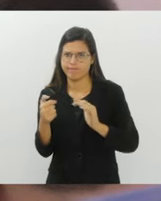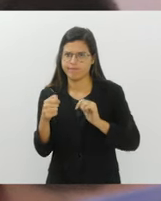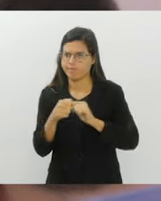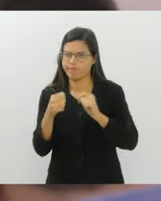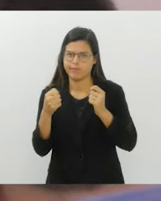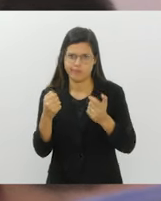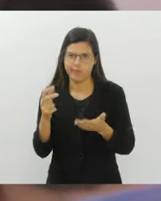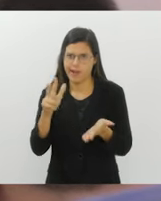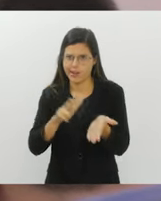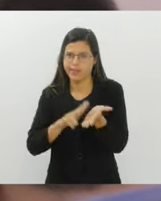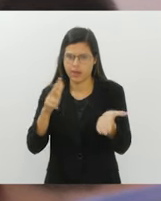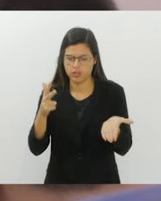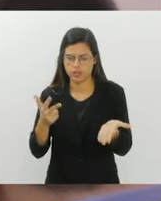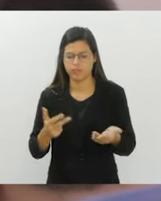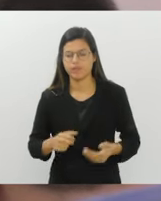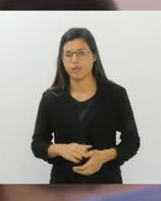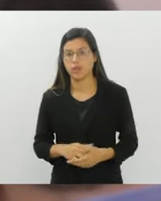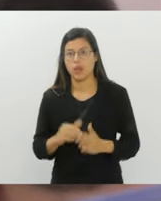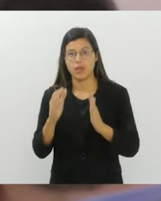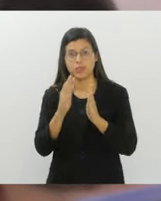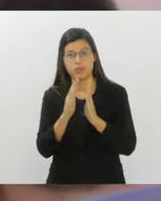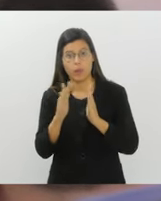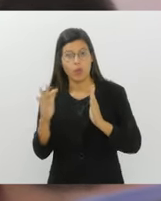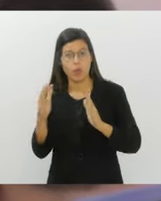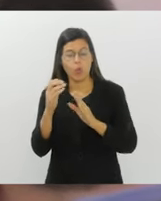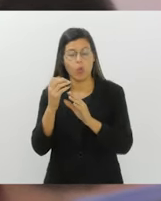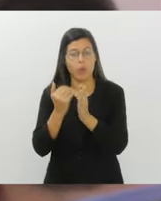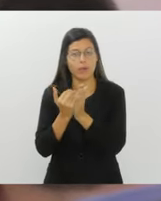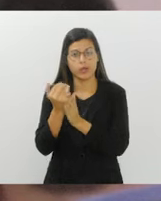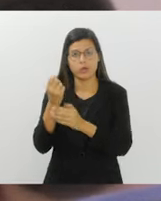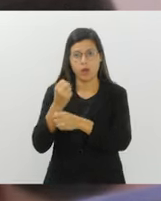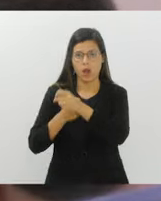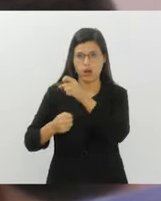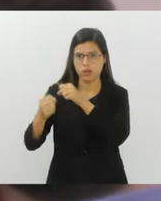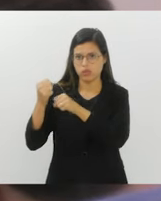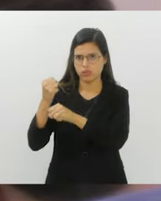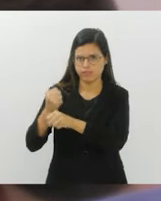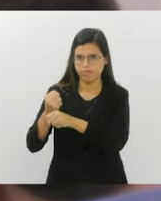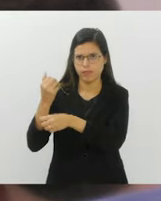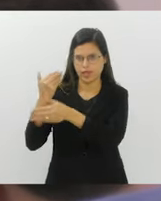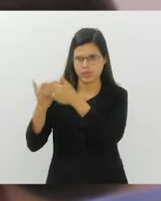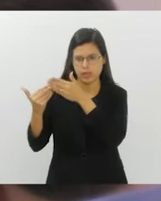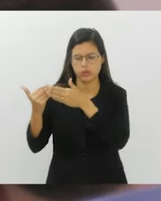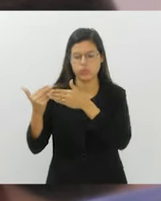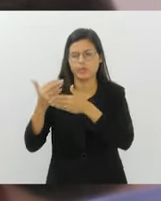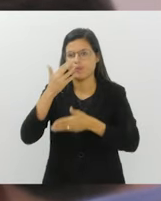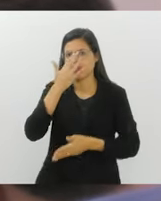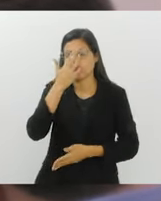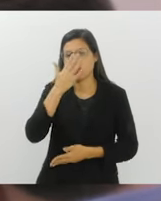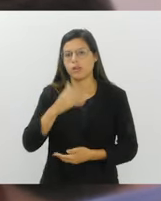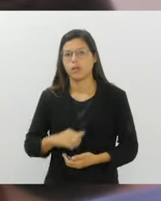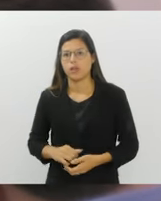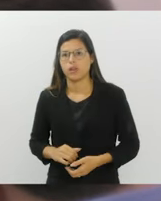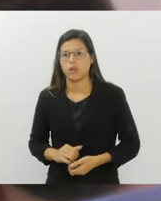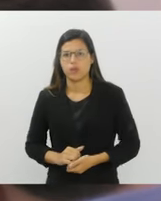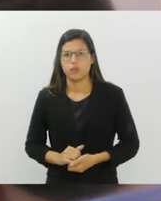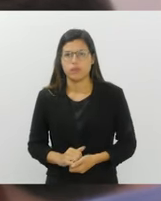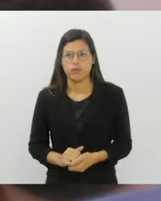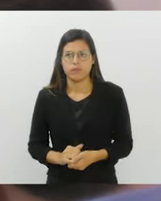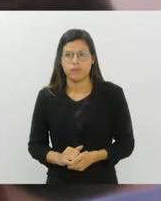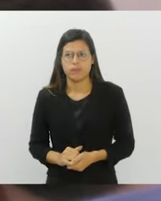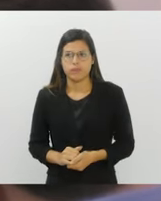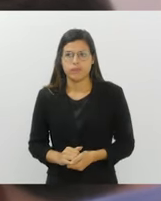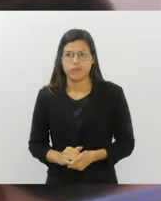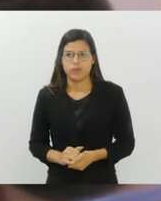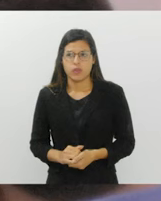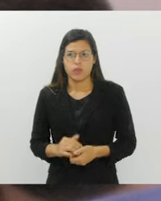E essa prorrogação se iniciou ano passado, né? E ainda existe,